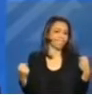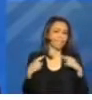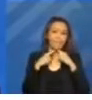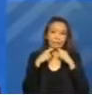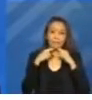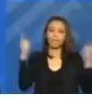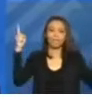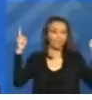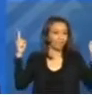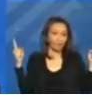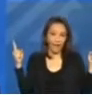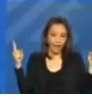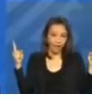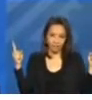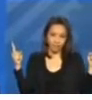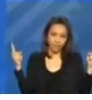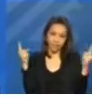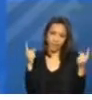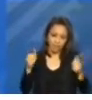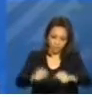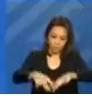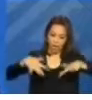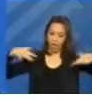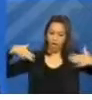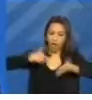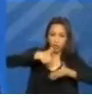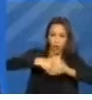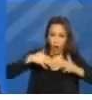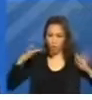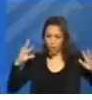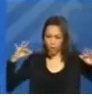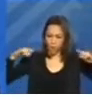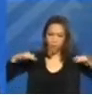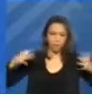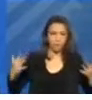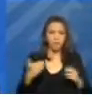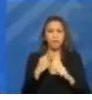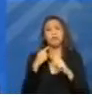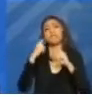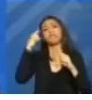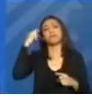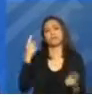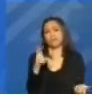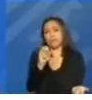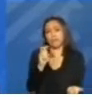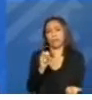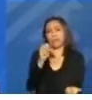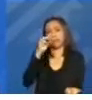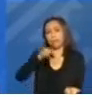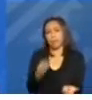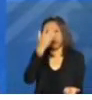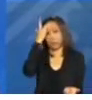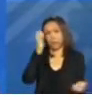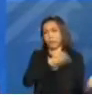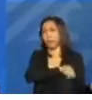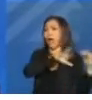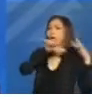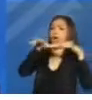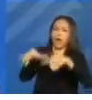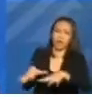tendo jogo de futebol. Imagina 50 milhões ao mesmo tempo. Então, esta é uma dinâmica que, de